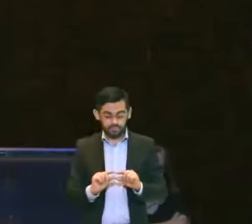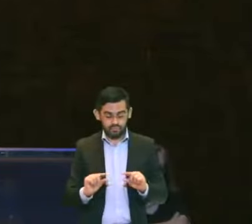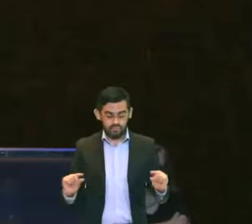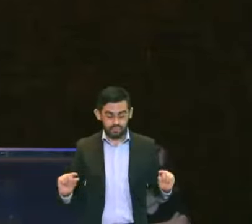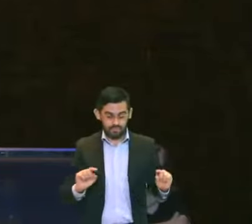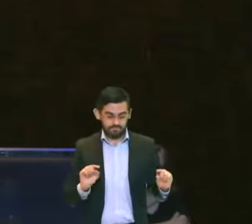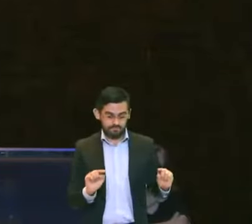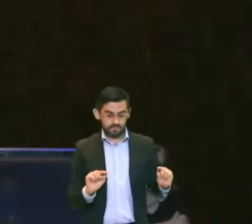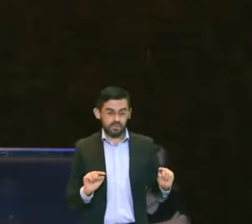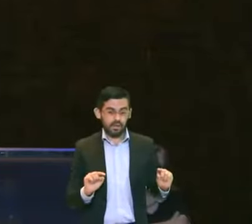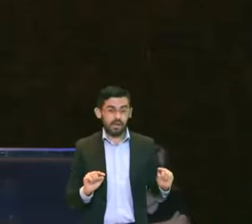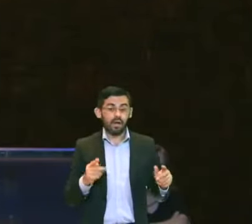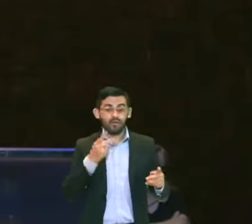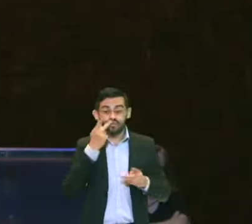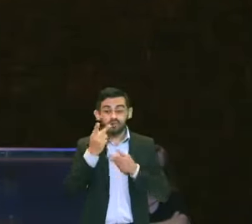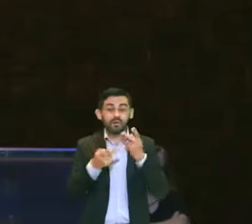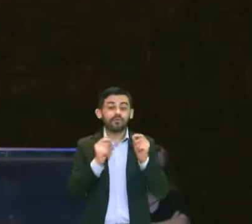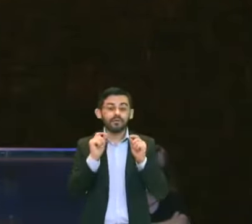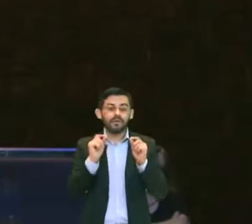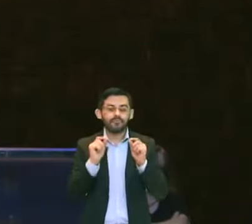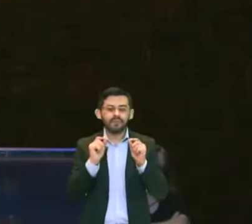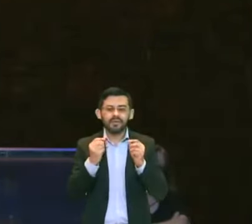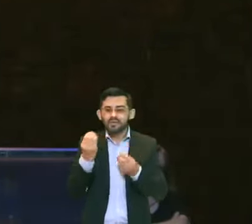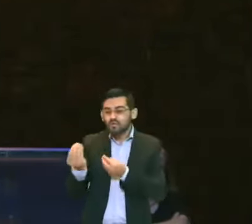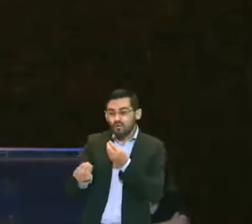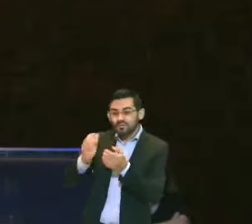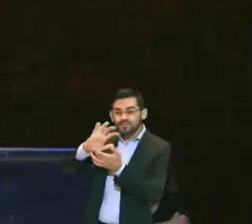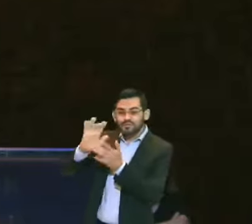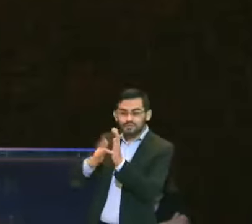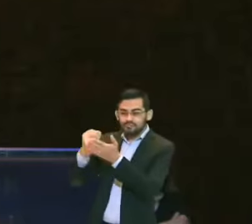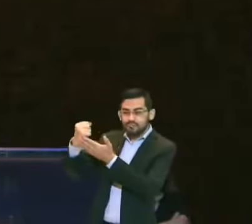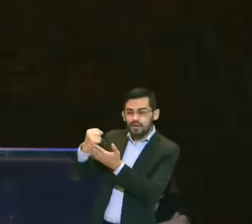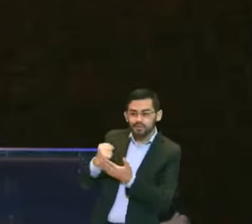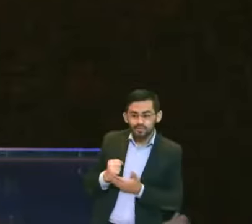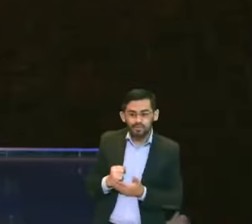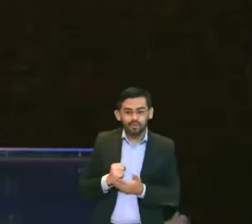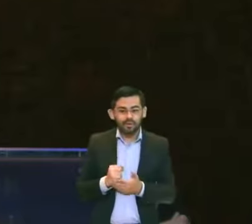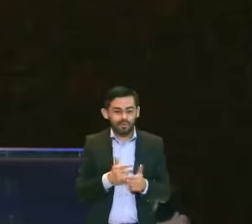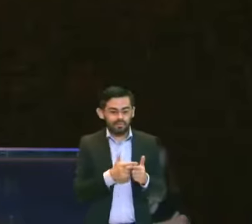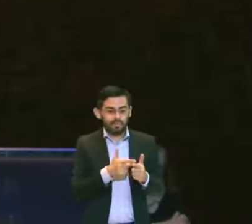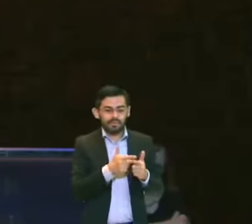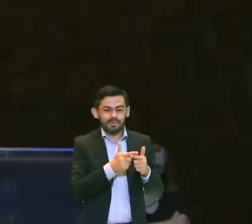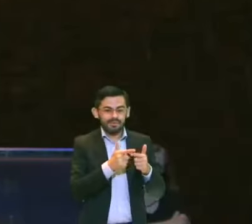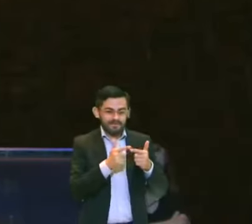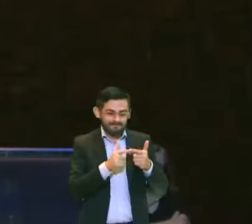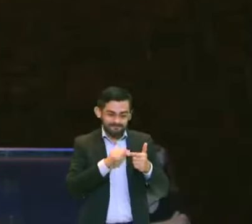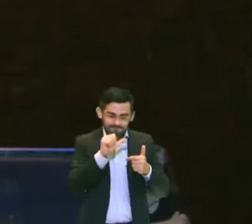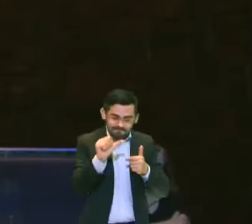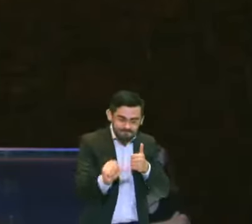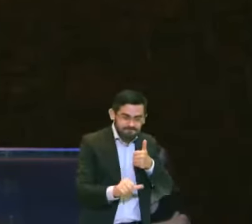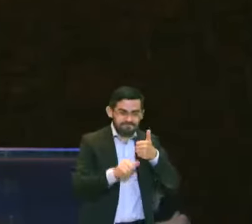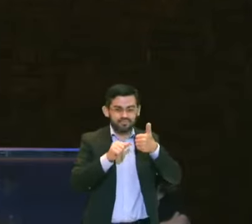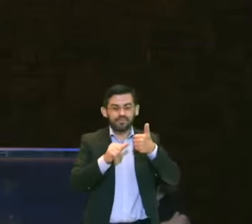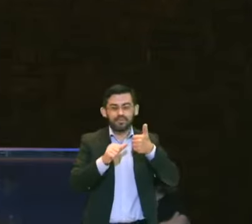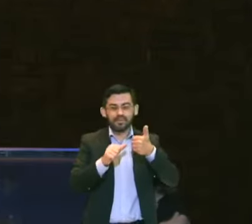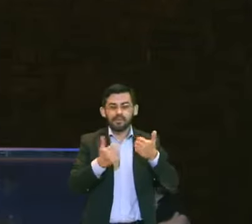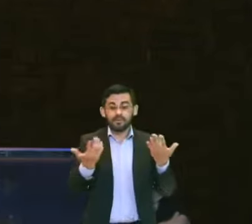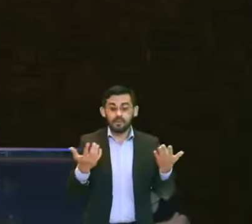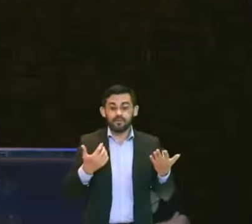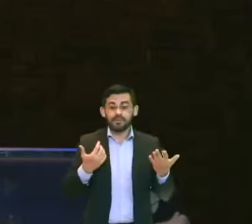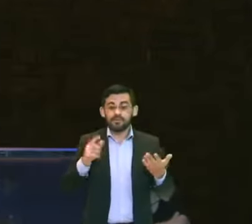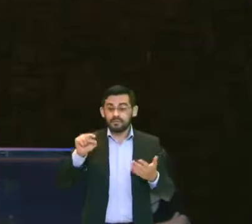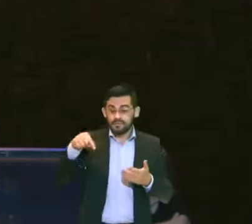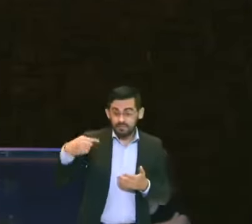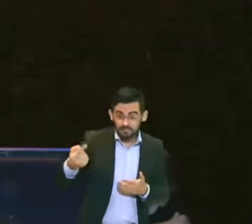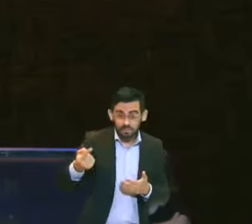Jesus. Como é que Jesus resolveu o meu problema? E aí, se ela quisesse seguir mais adiante, ela era convidada a